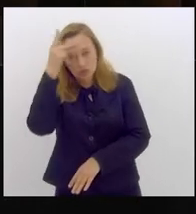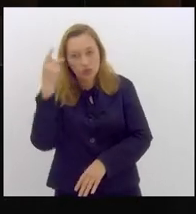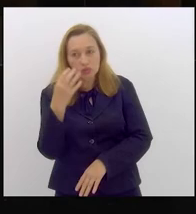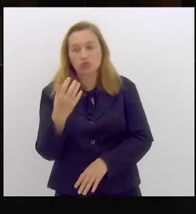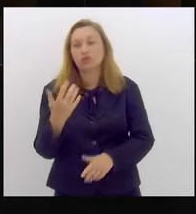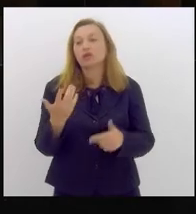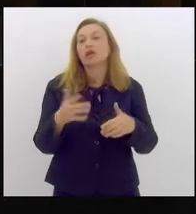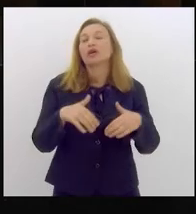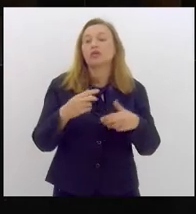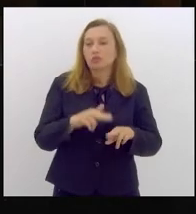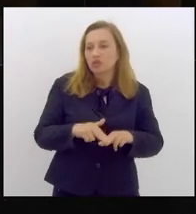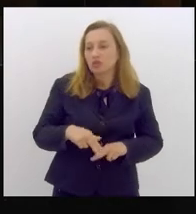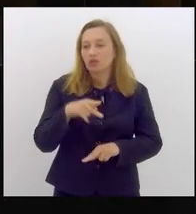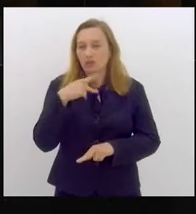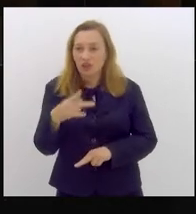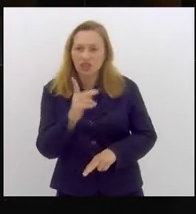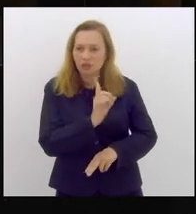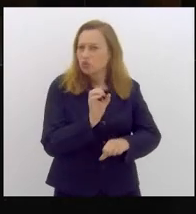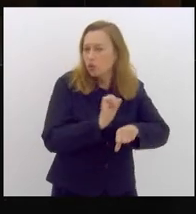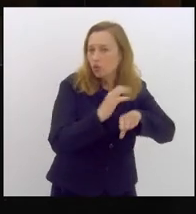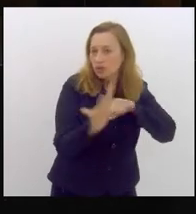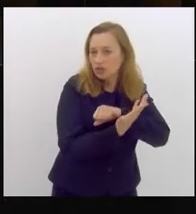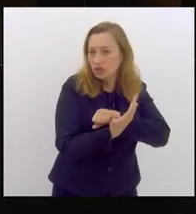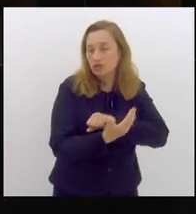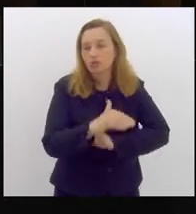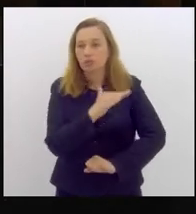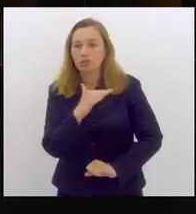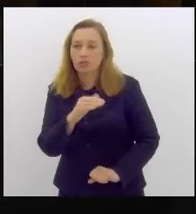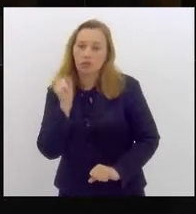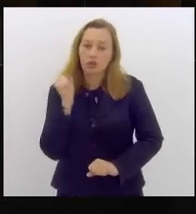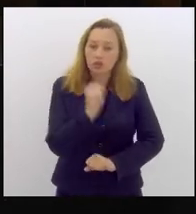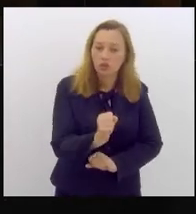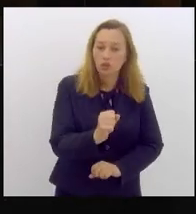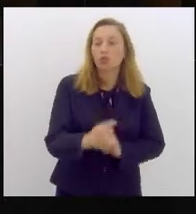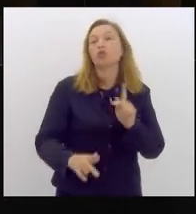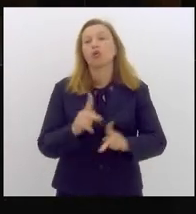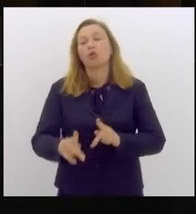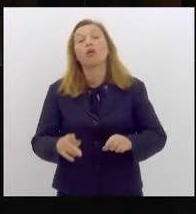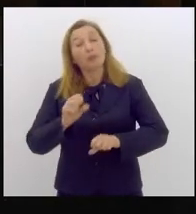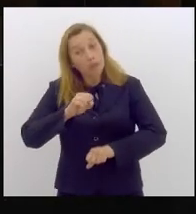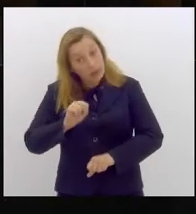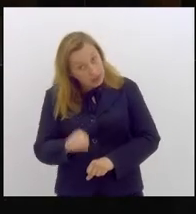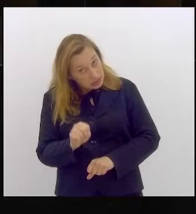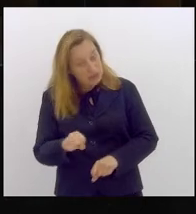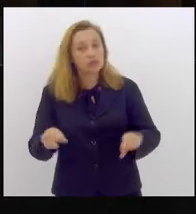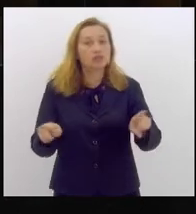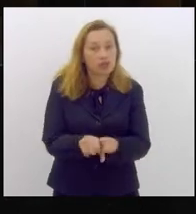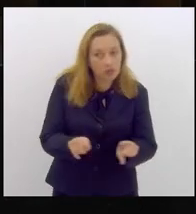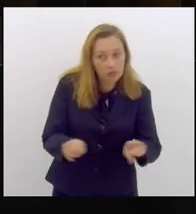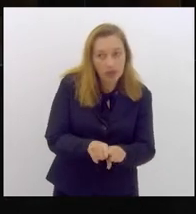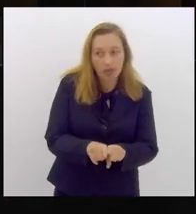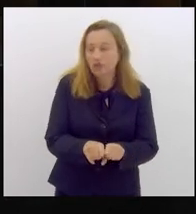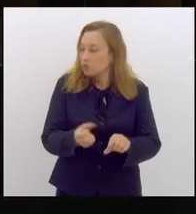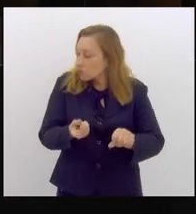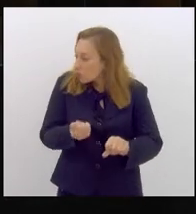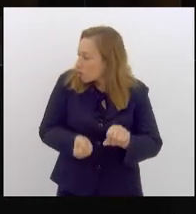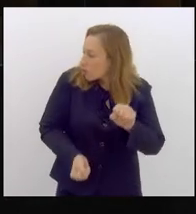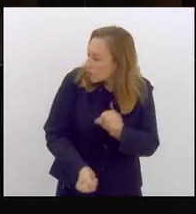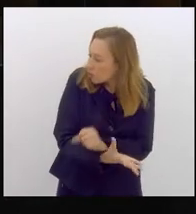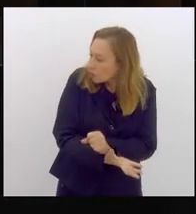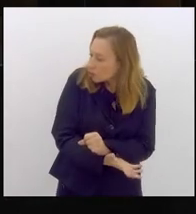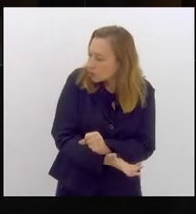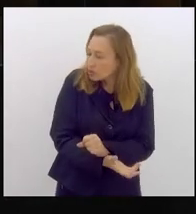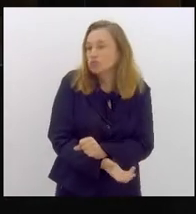Por isso que eu digo que não foi só a Covid-19 que matou a nossa população, matou também a corrupção e